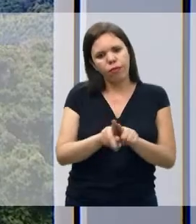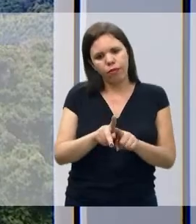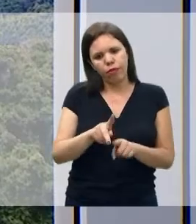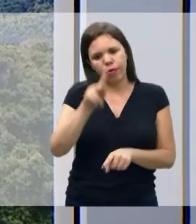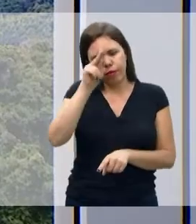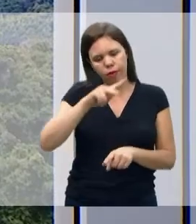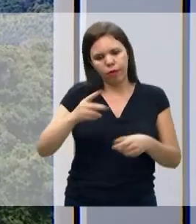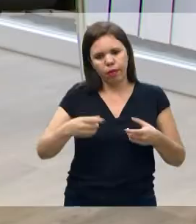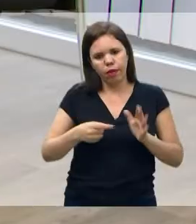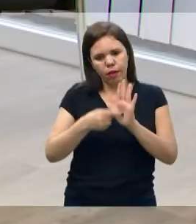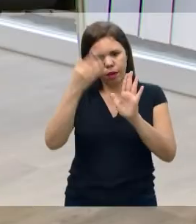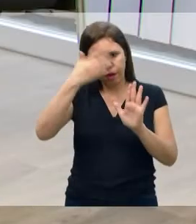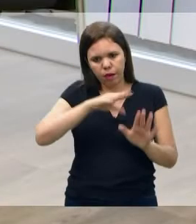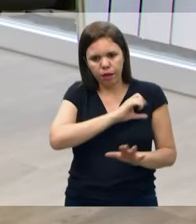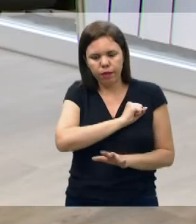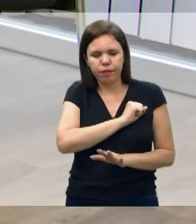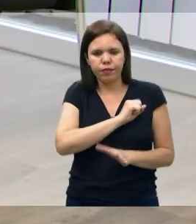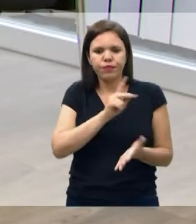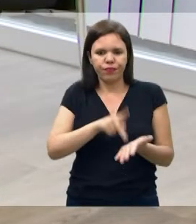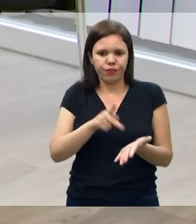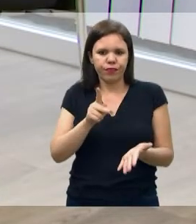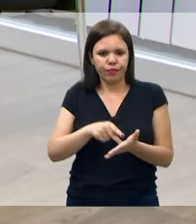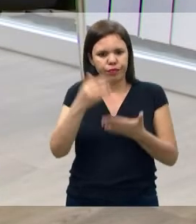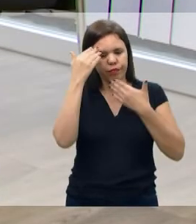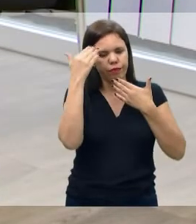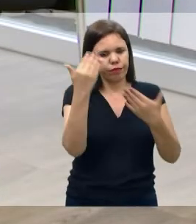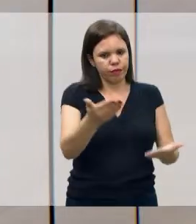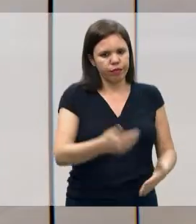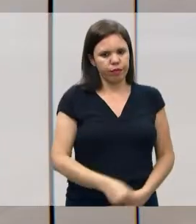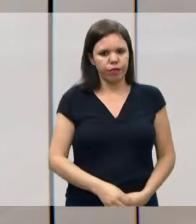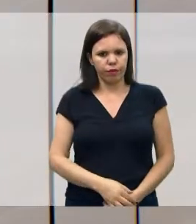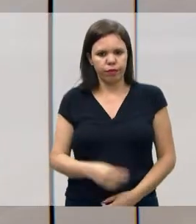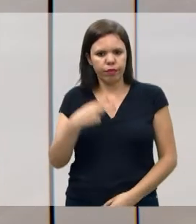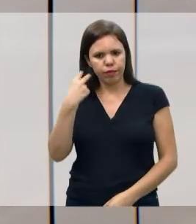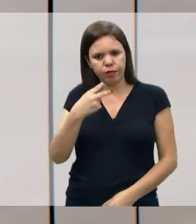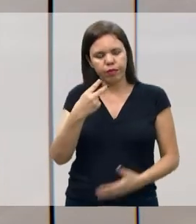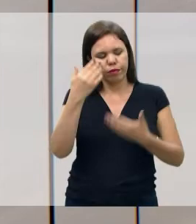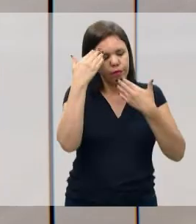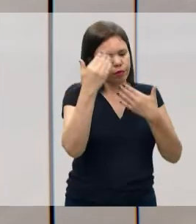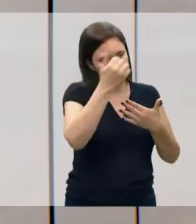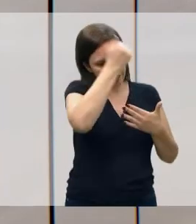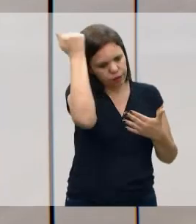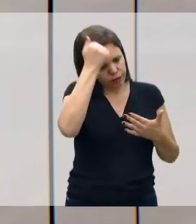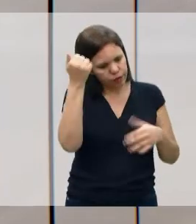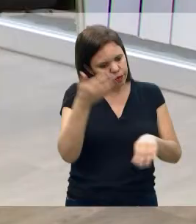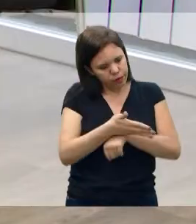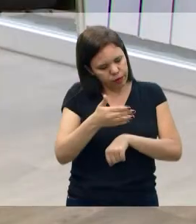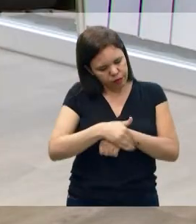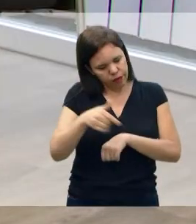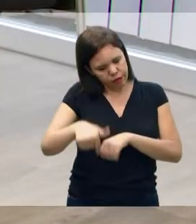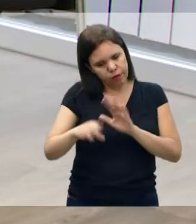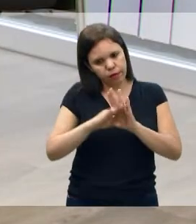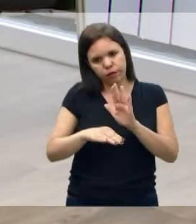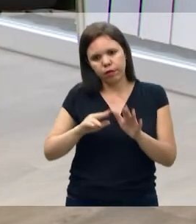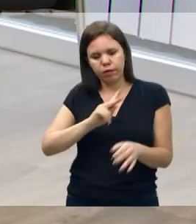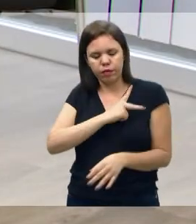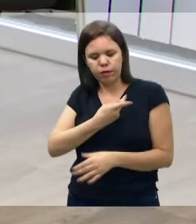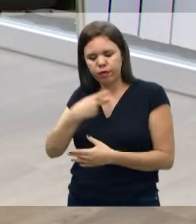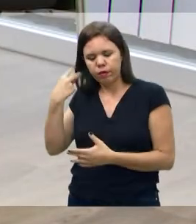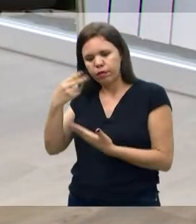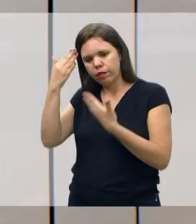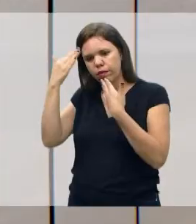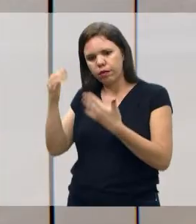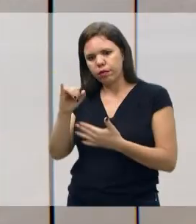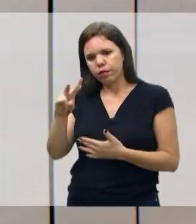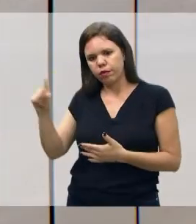maior expressão de amor. Verdade. Obrigada. Vereador, muito obrigada pela participação. Vereador Paulo também,